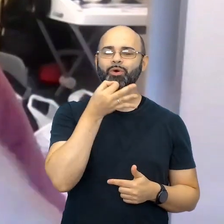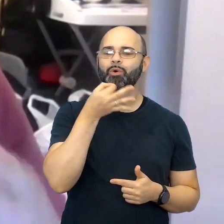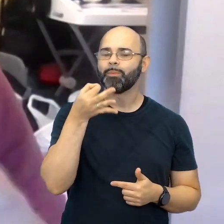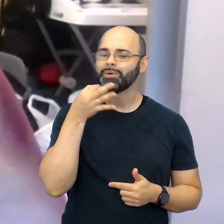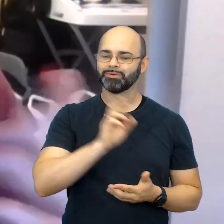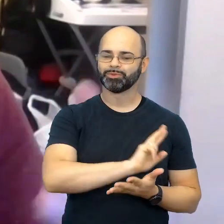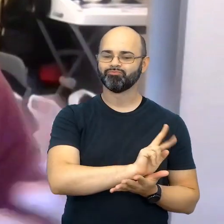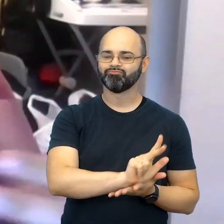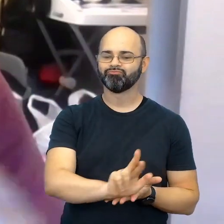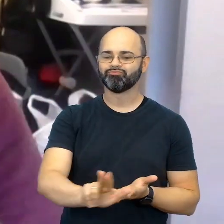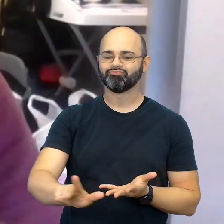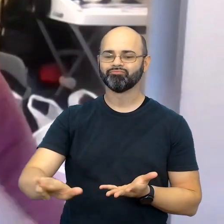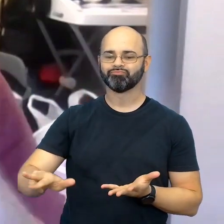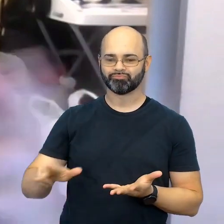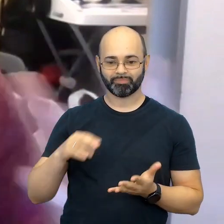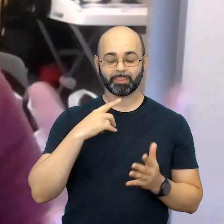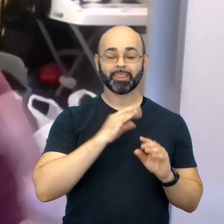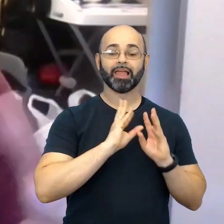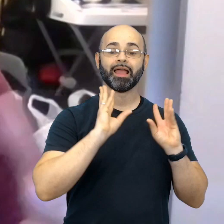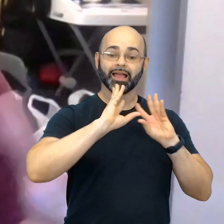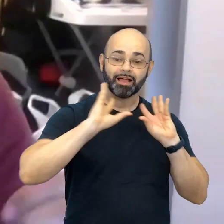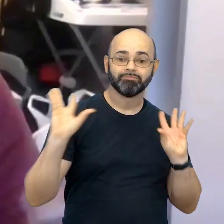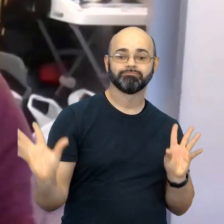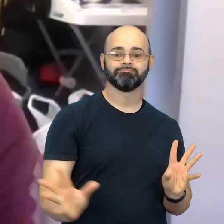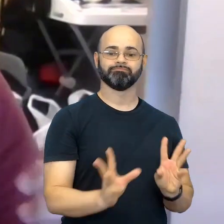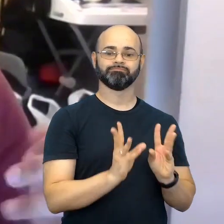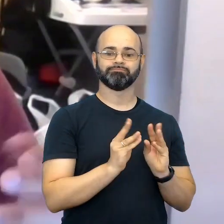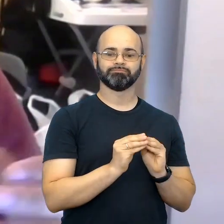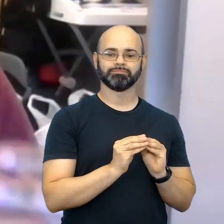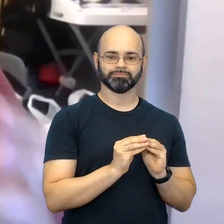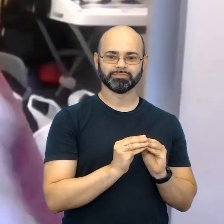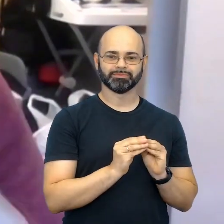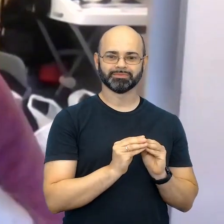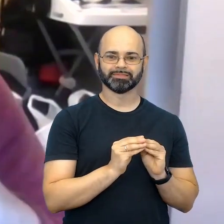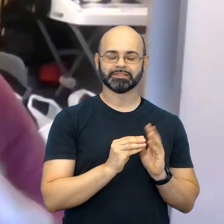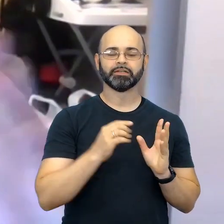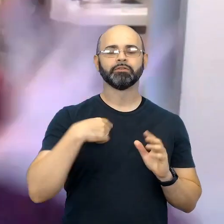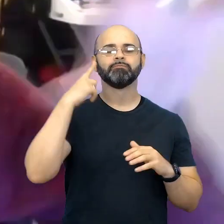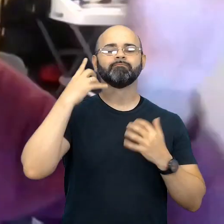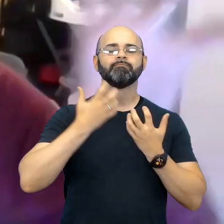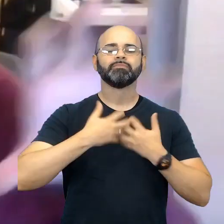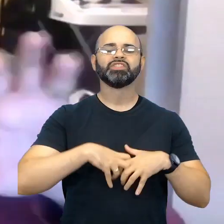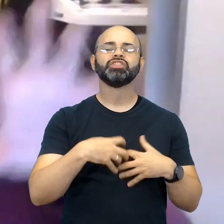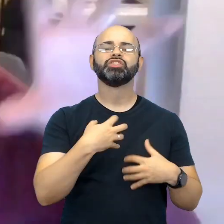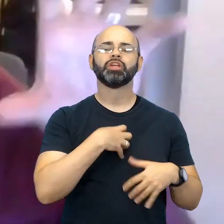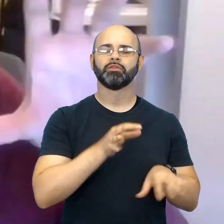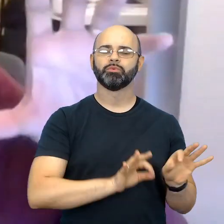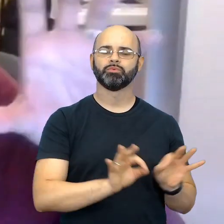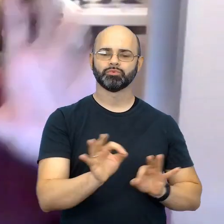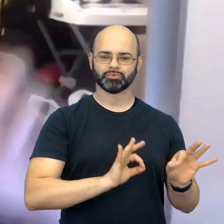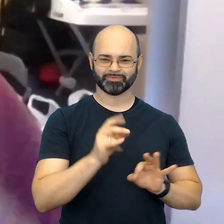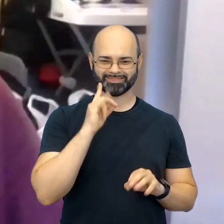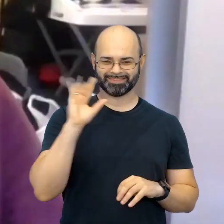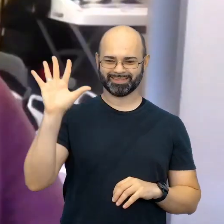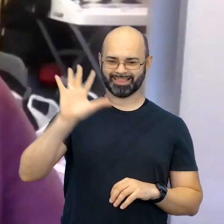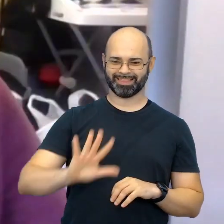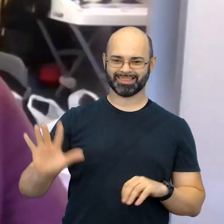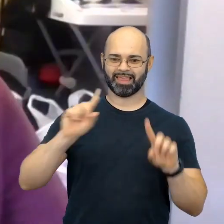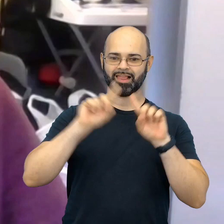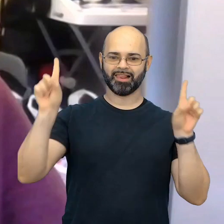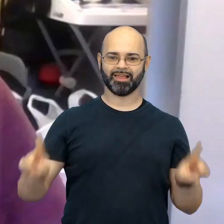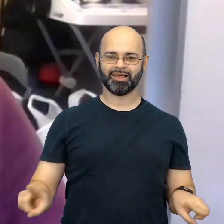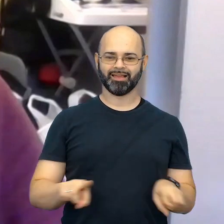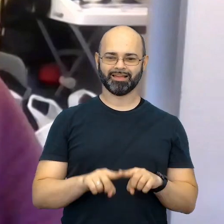diversas e chegar numa resenha que dê uma síntese disso, por exemplo. Eu já começo a pensar no formato, como é que isso pode aparecer na tela